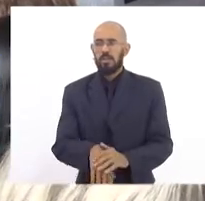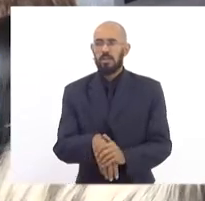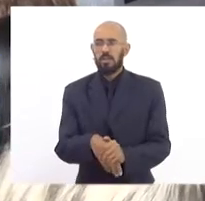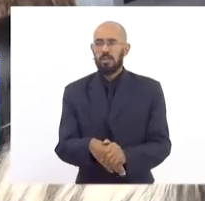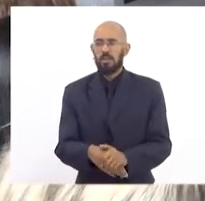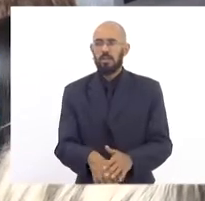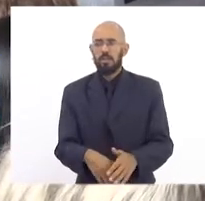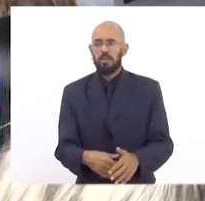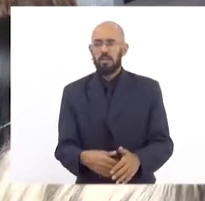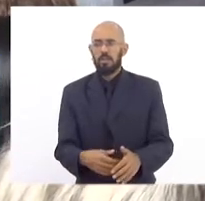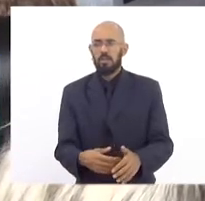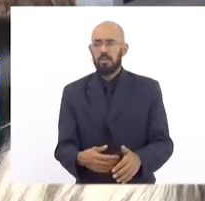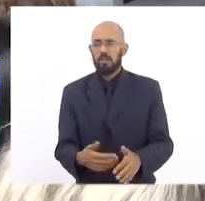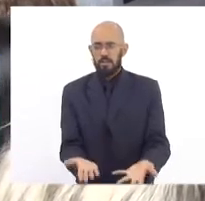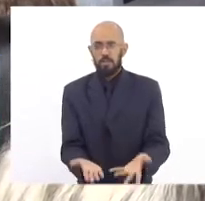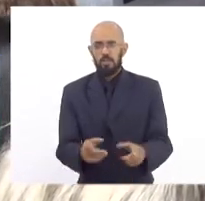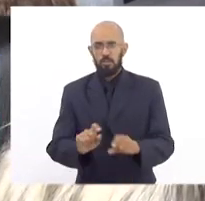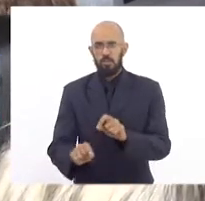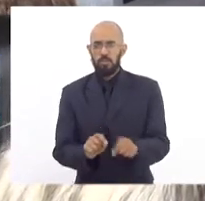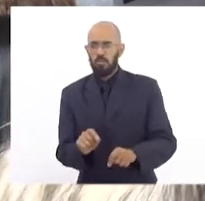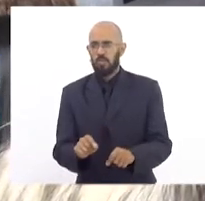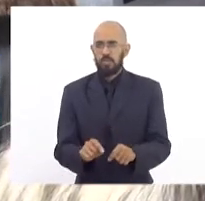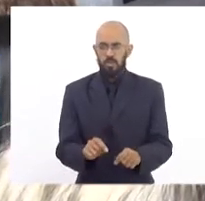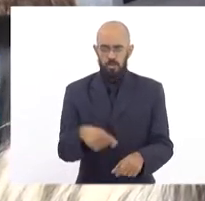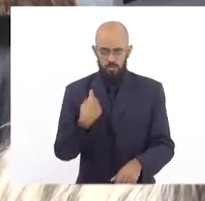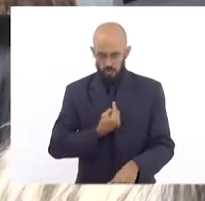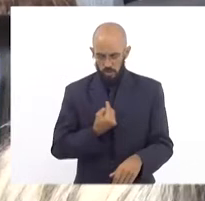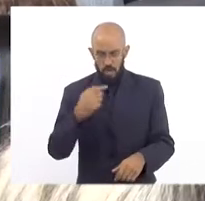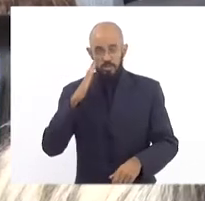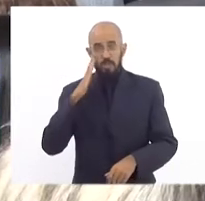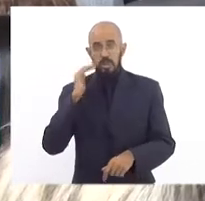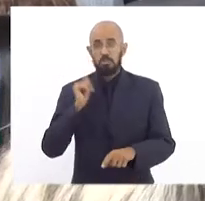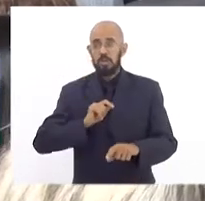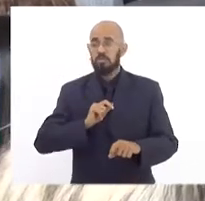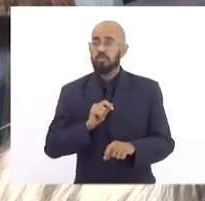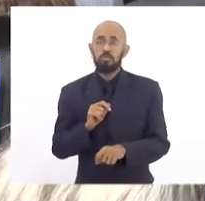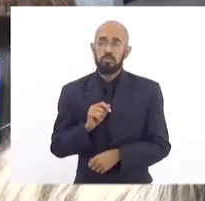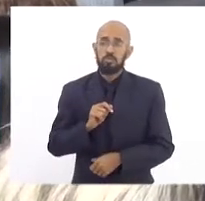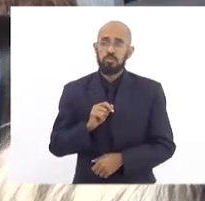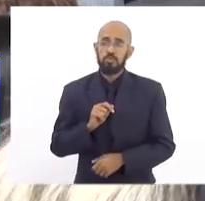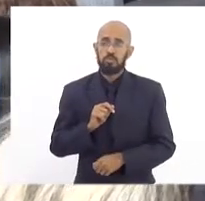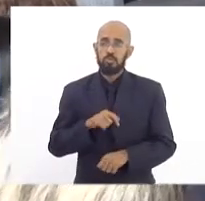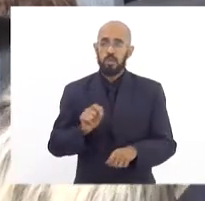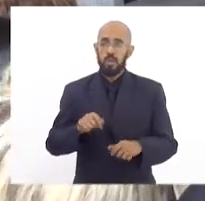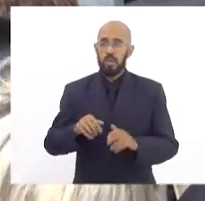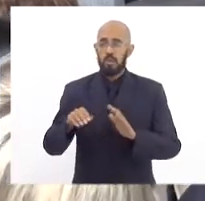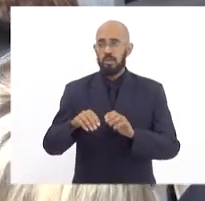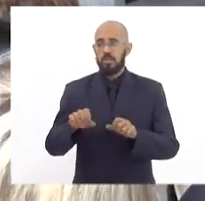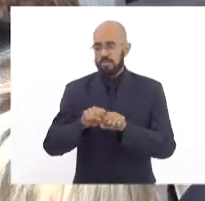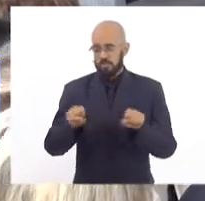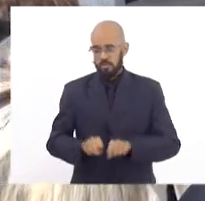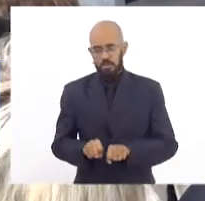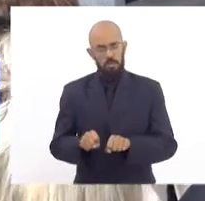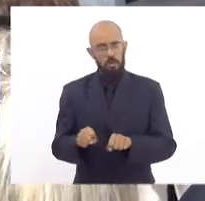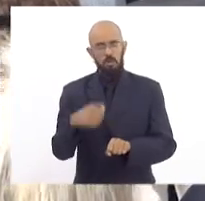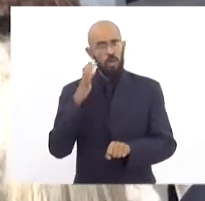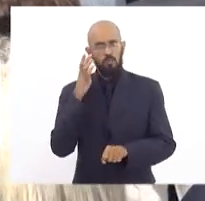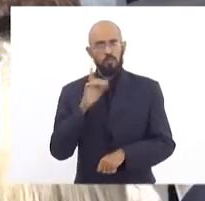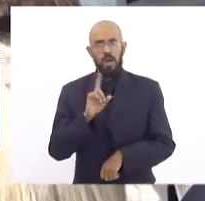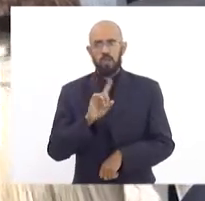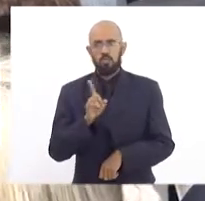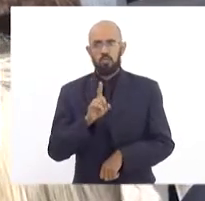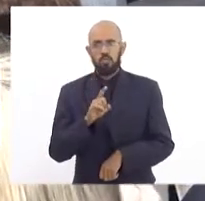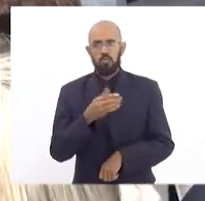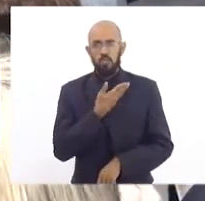ano. Então, a gente sabe que o regime não é fácil a adesão. O